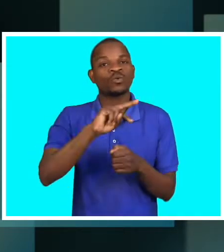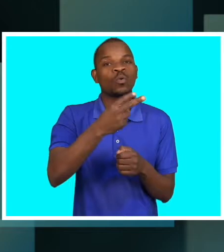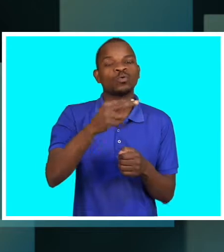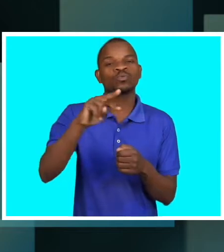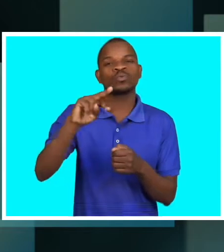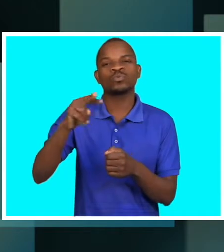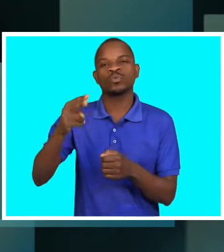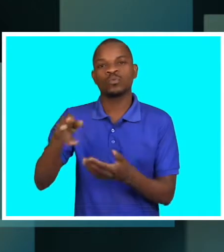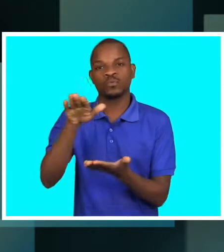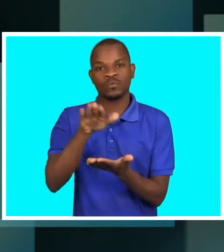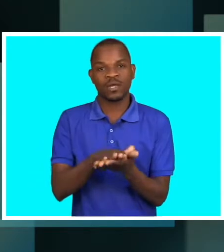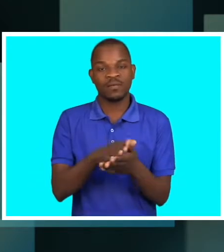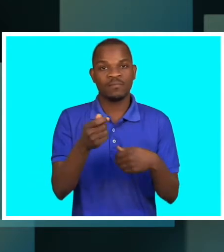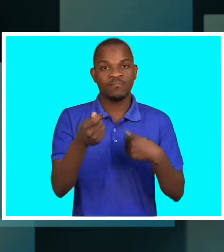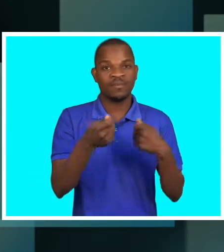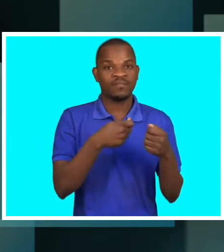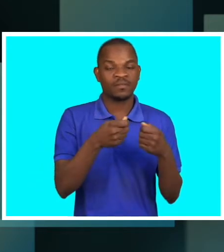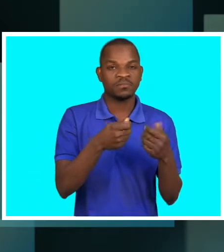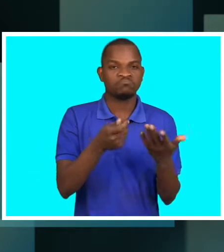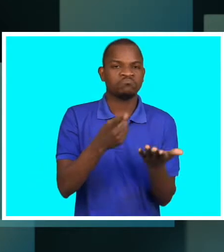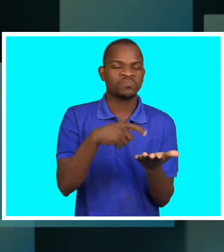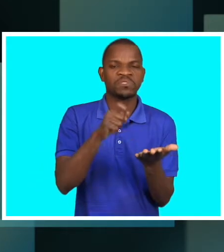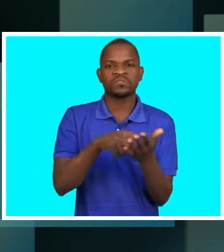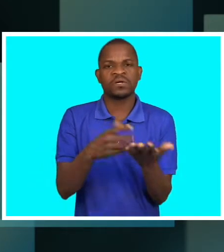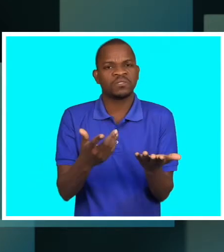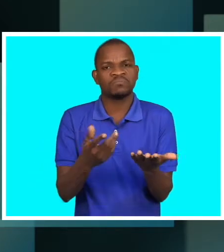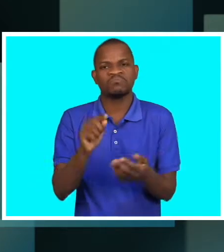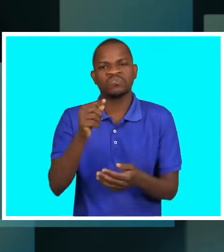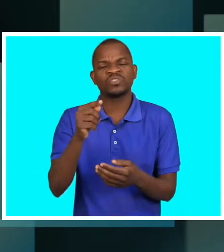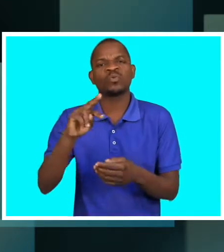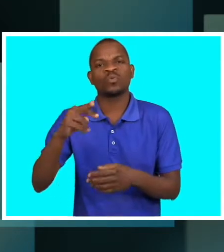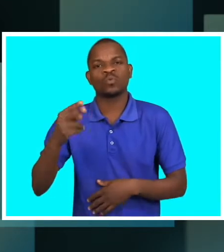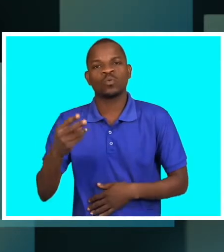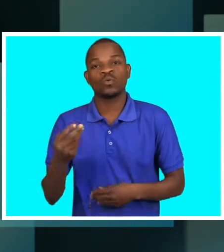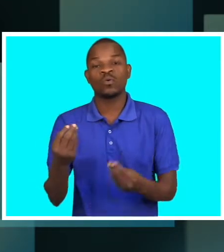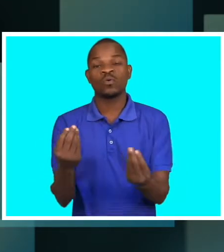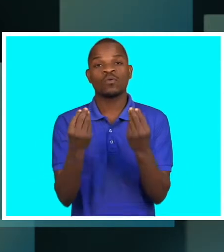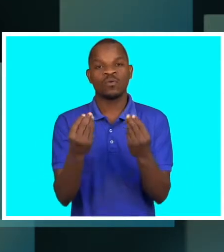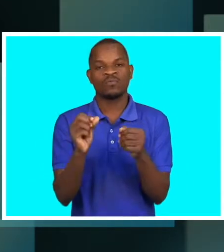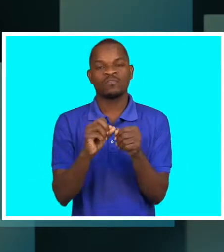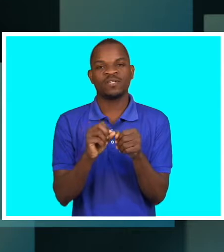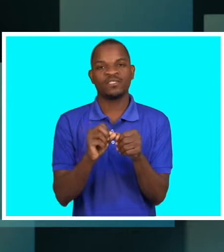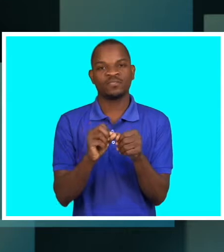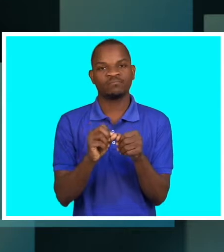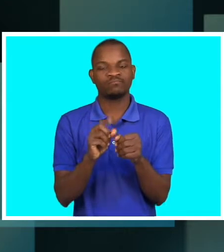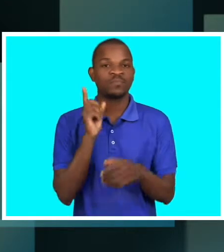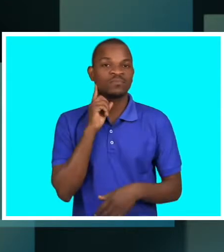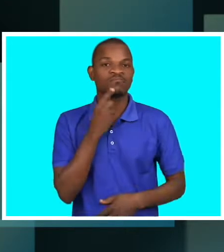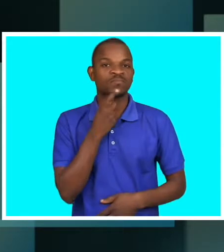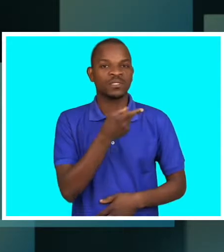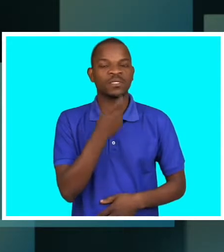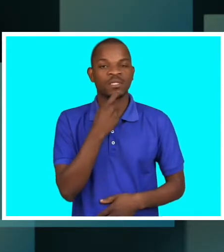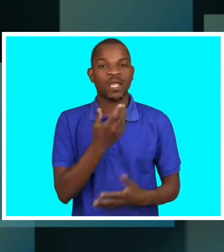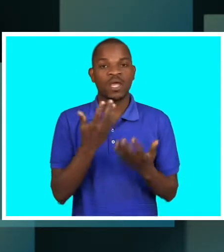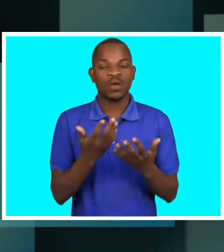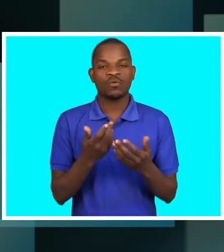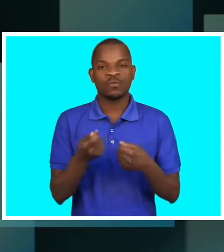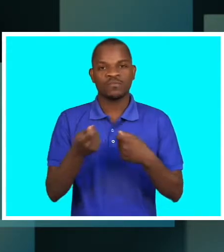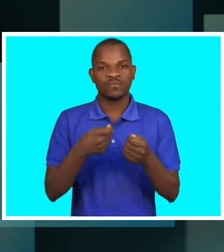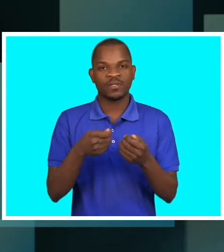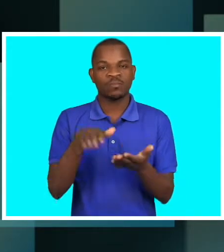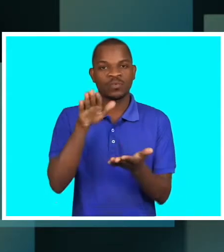outros entrecâmbios ou a venda a nível da cidade e outros distritos aqui na provisão de Maputo por